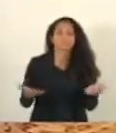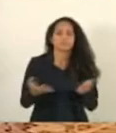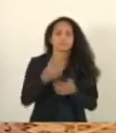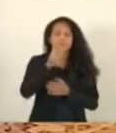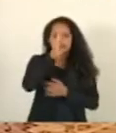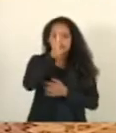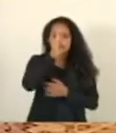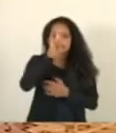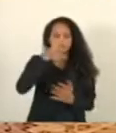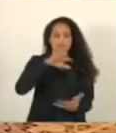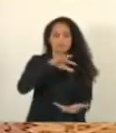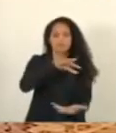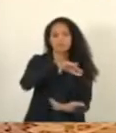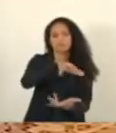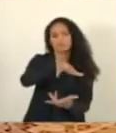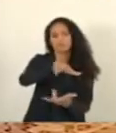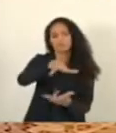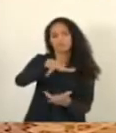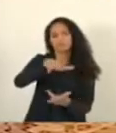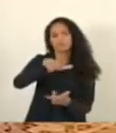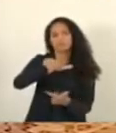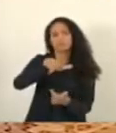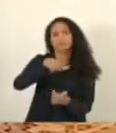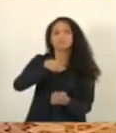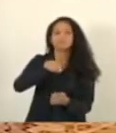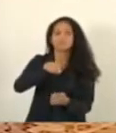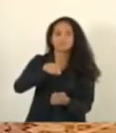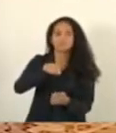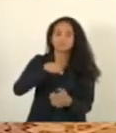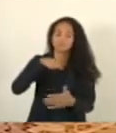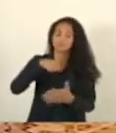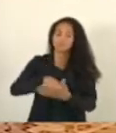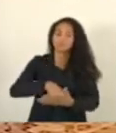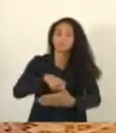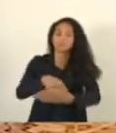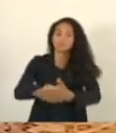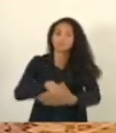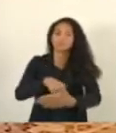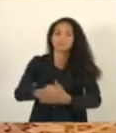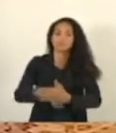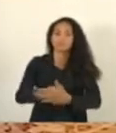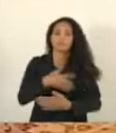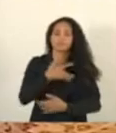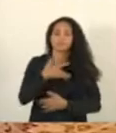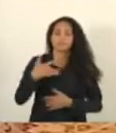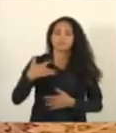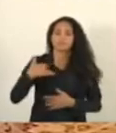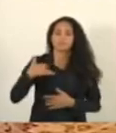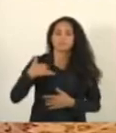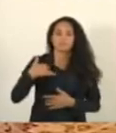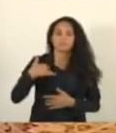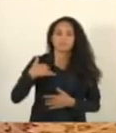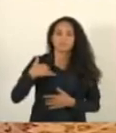Dia Internacional da Luta pela Saúde Mental.